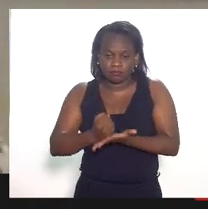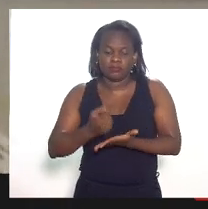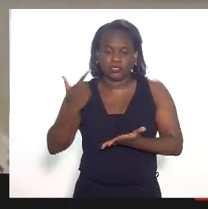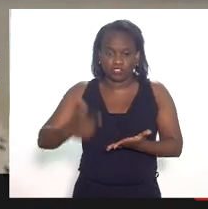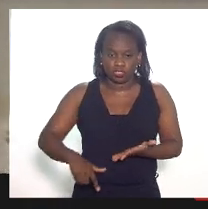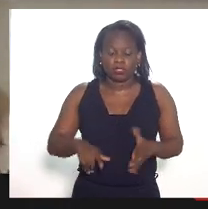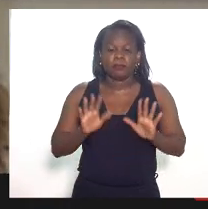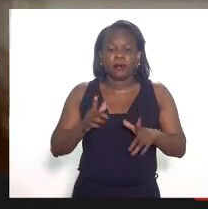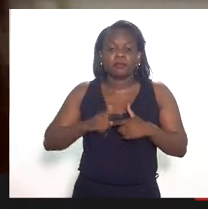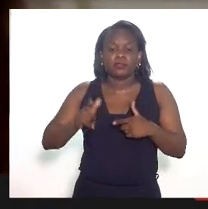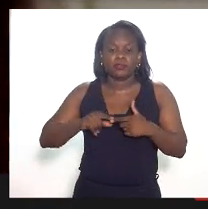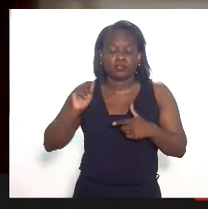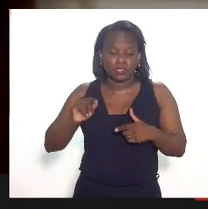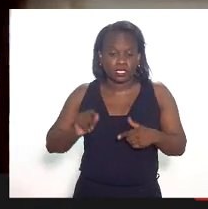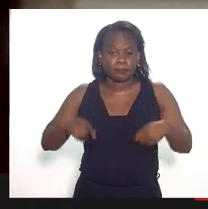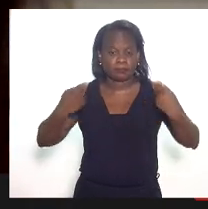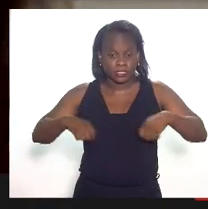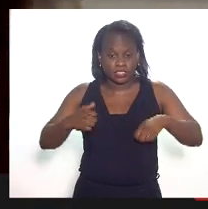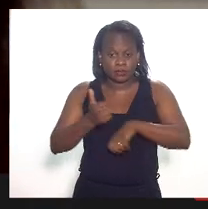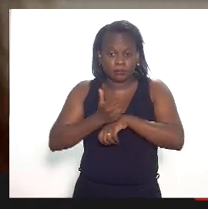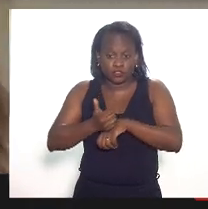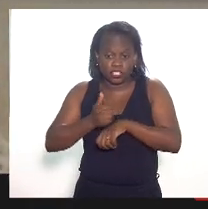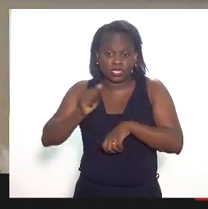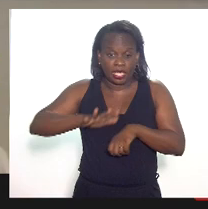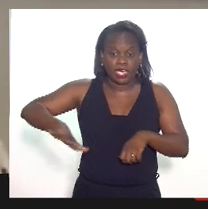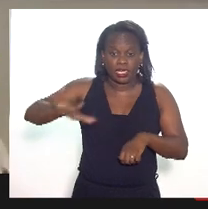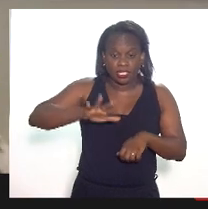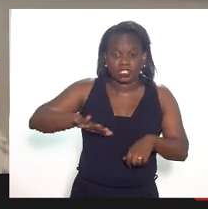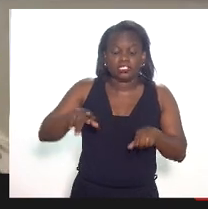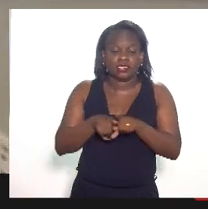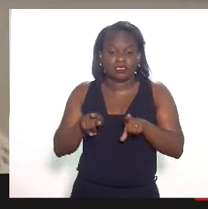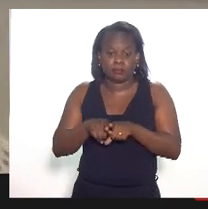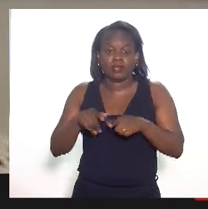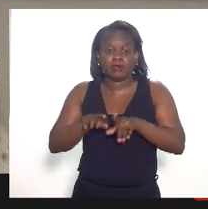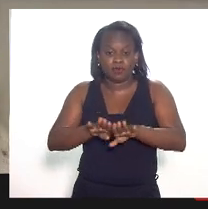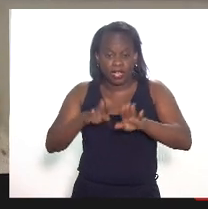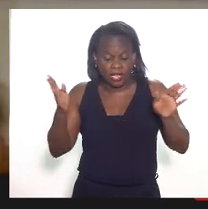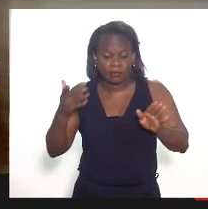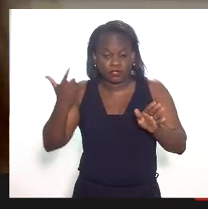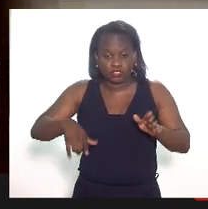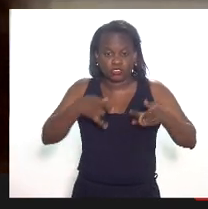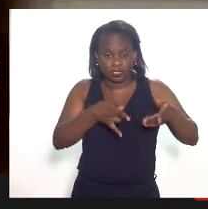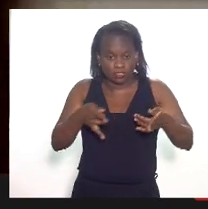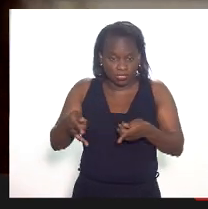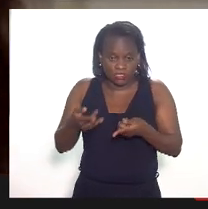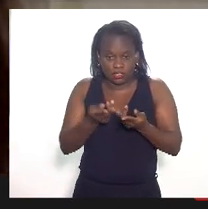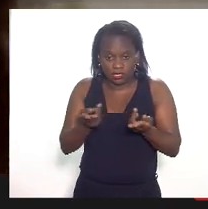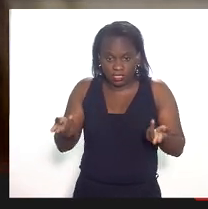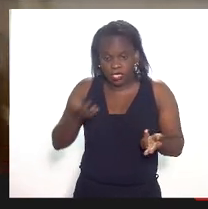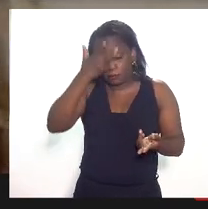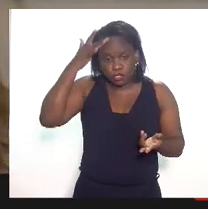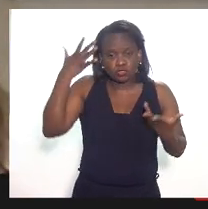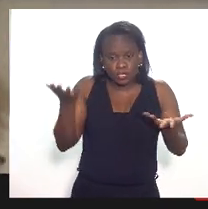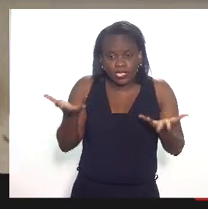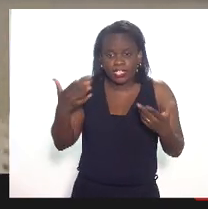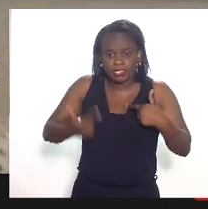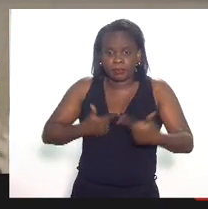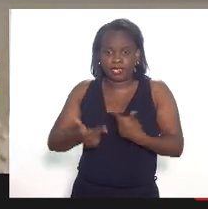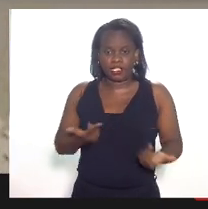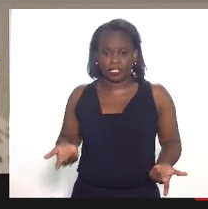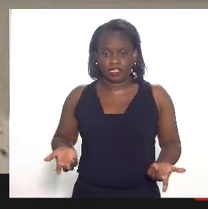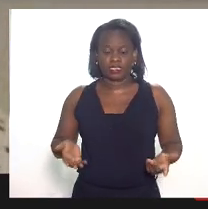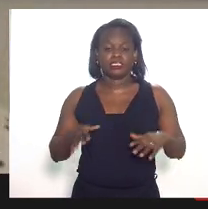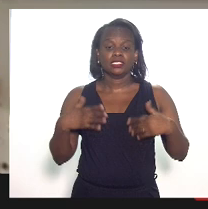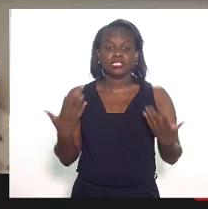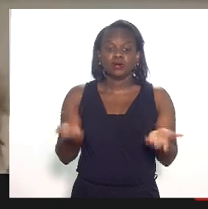é a questão? Precisa de profissional na rede, precisa de reabrir leito, e esses profissionais querem sim trabalhar. Então, qual